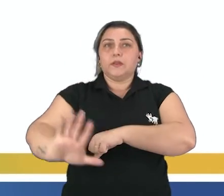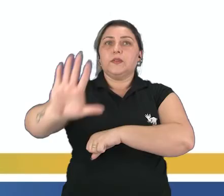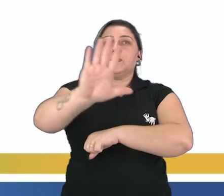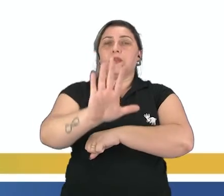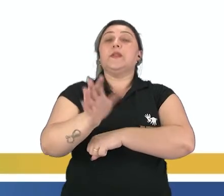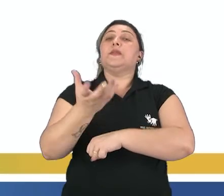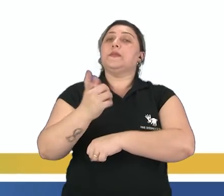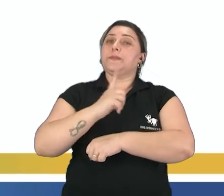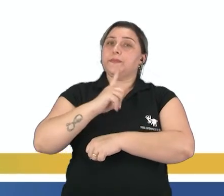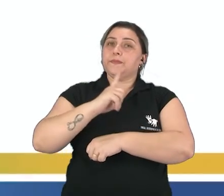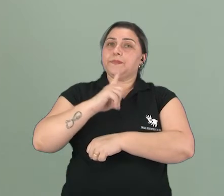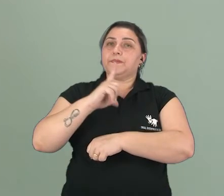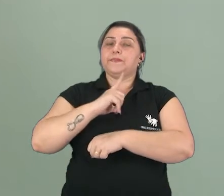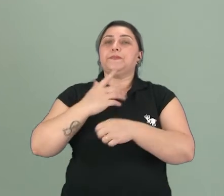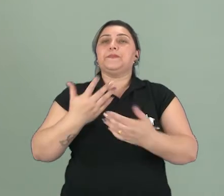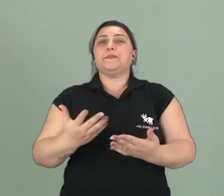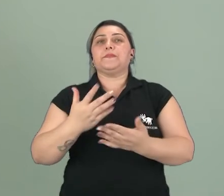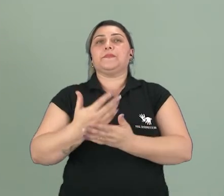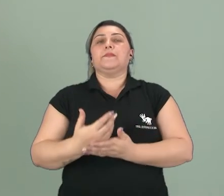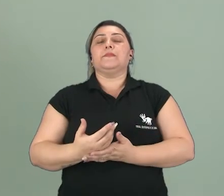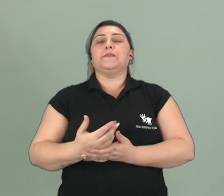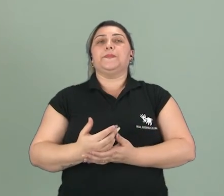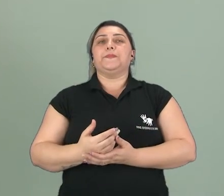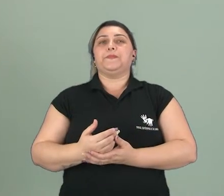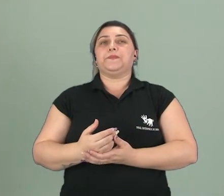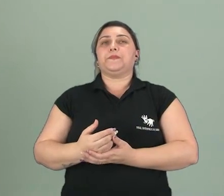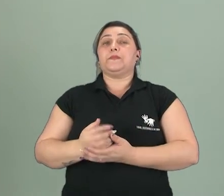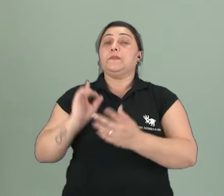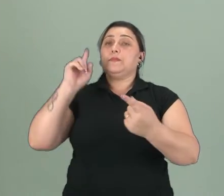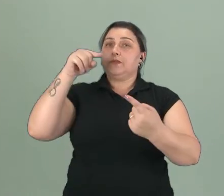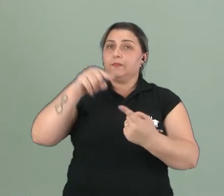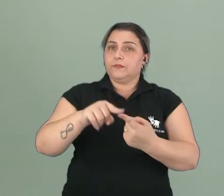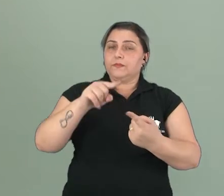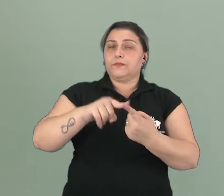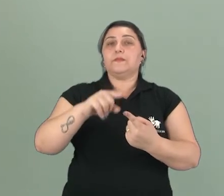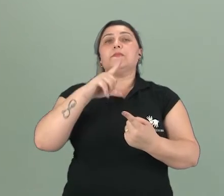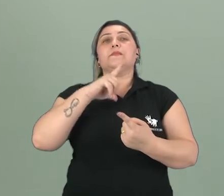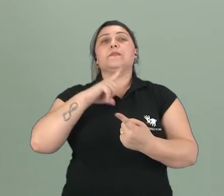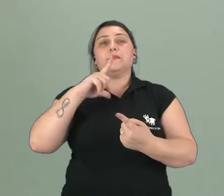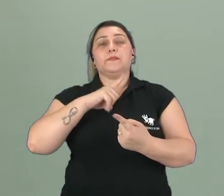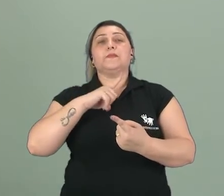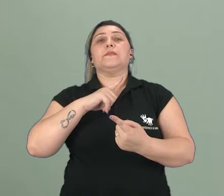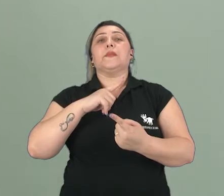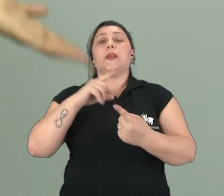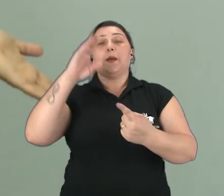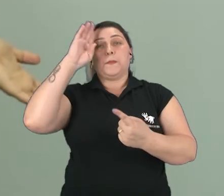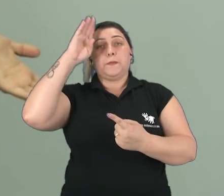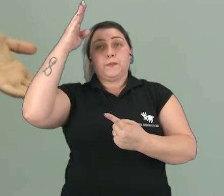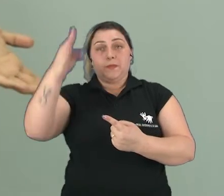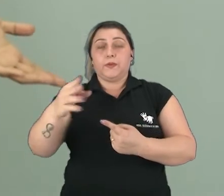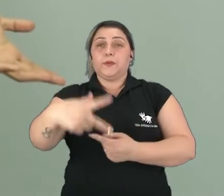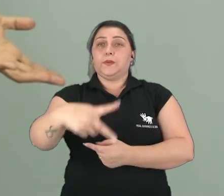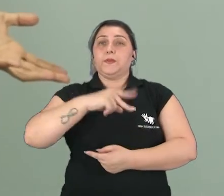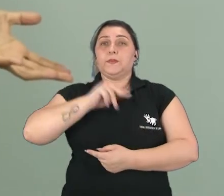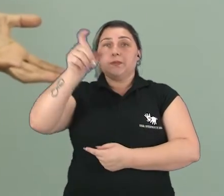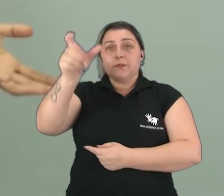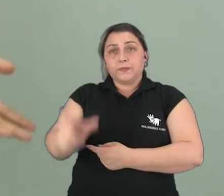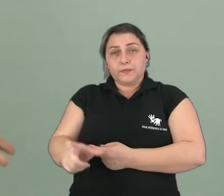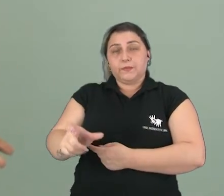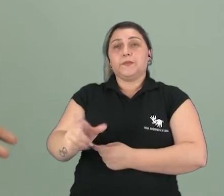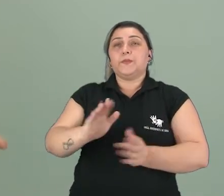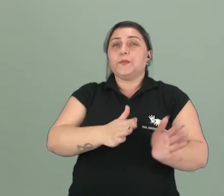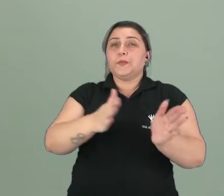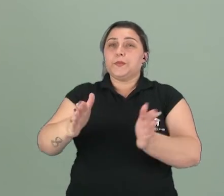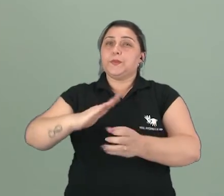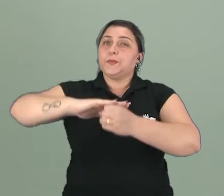modernos possuíam. Então, todos esses objetivos que estavam concretizados principalmente pelos portugueses nesse processo